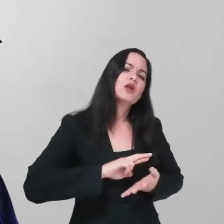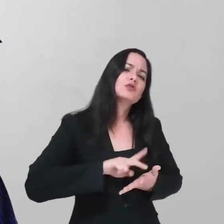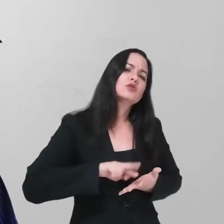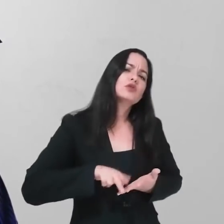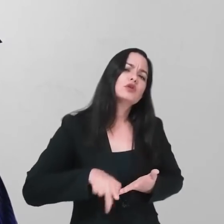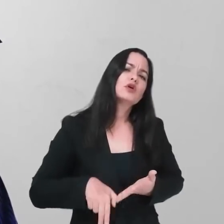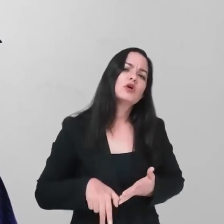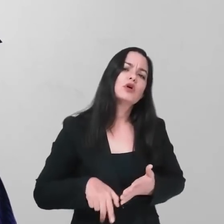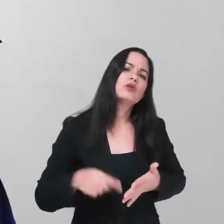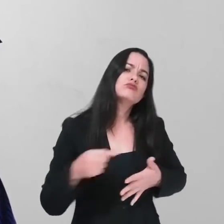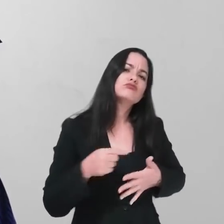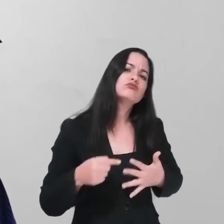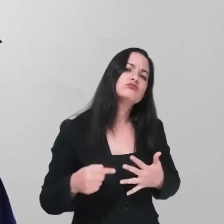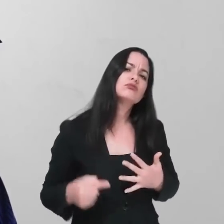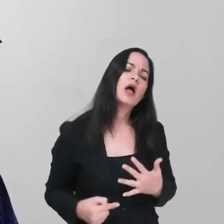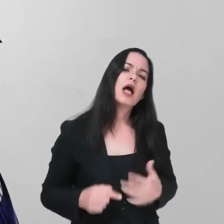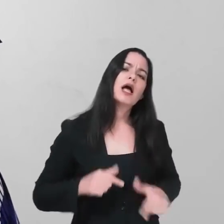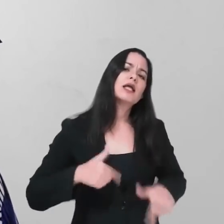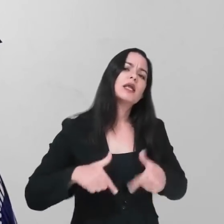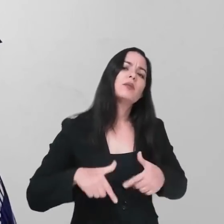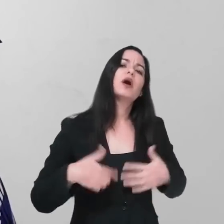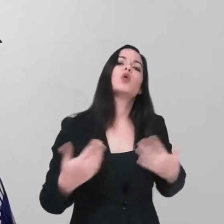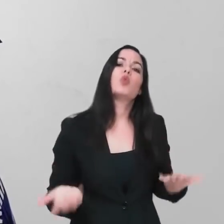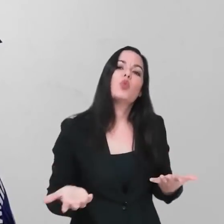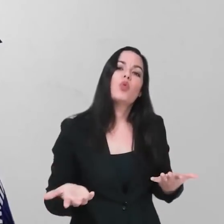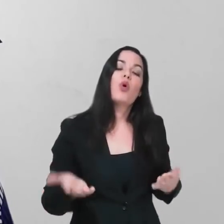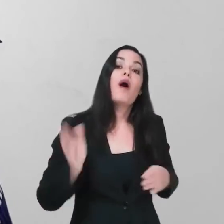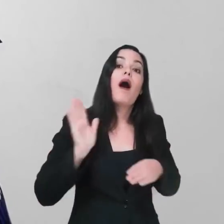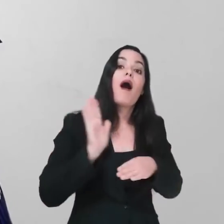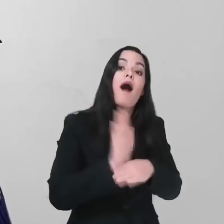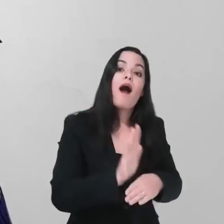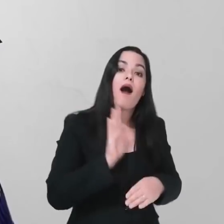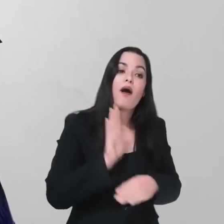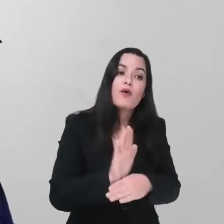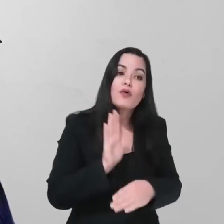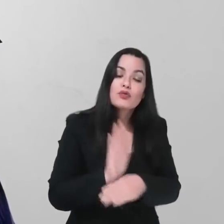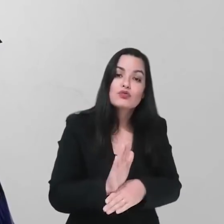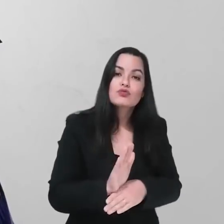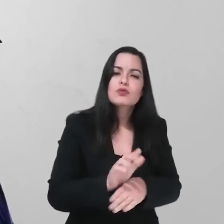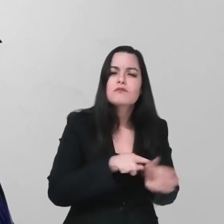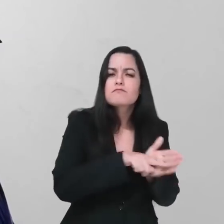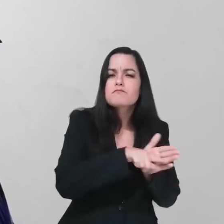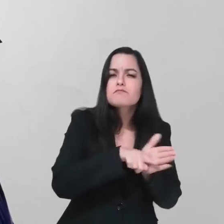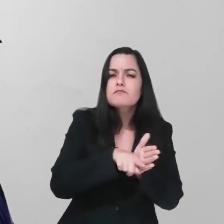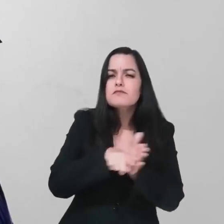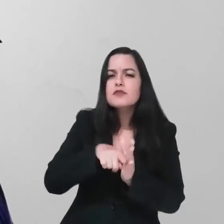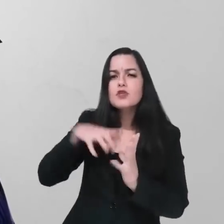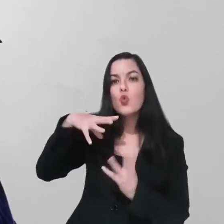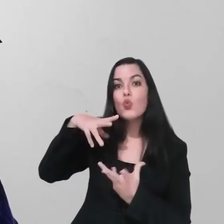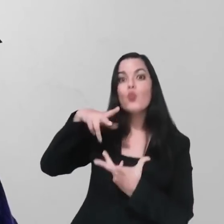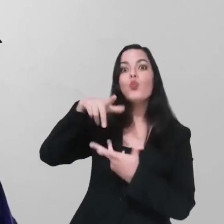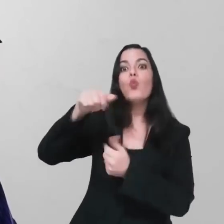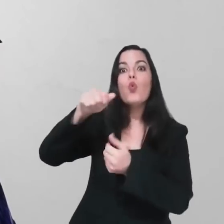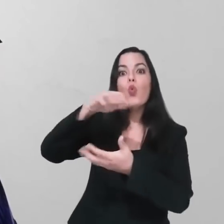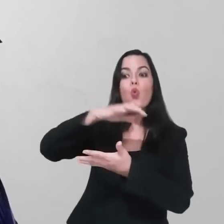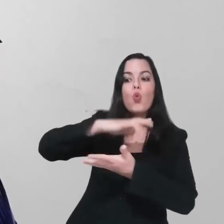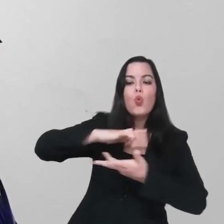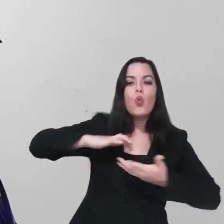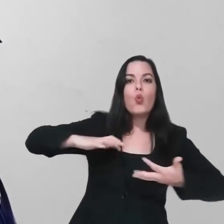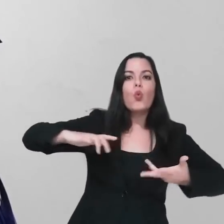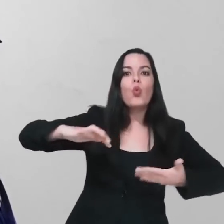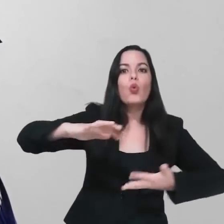estudos que nós estamos conversando. Quem são os pesquisadores que viajam pelo espaço e que